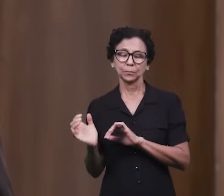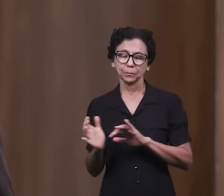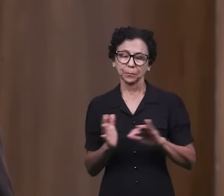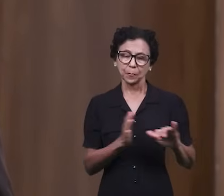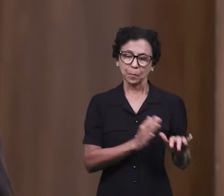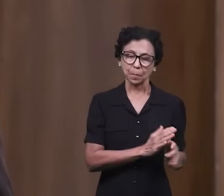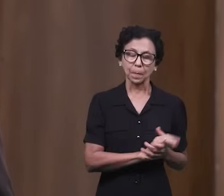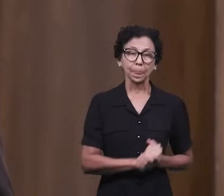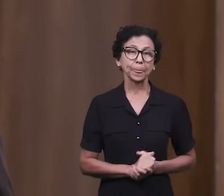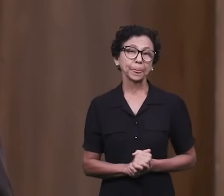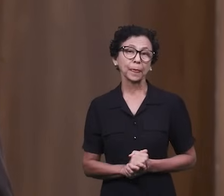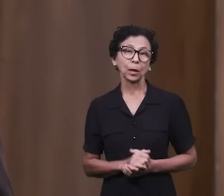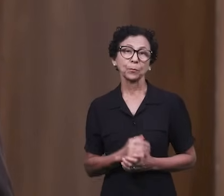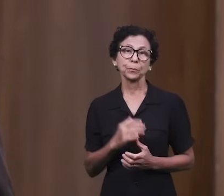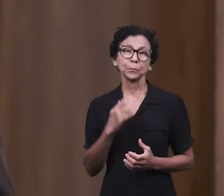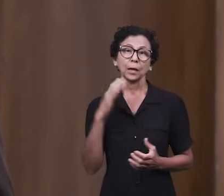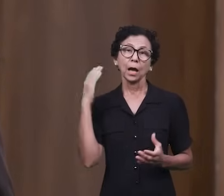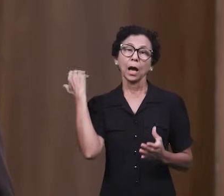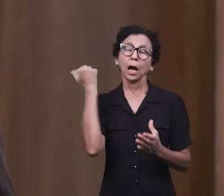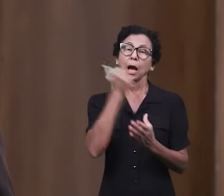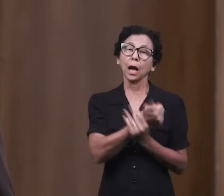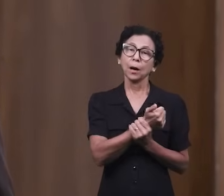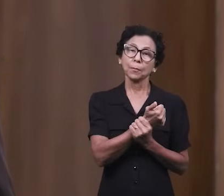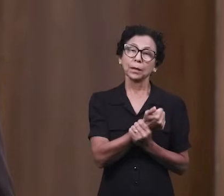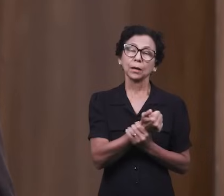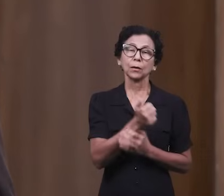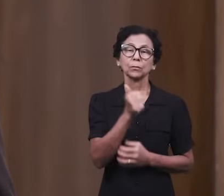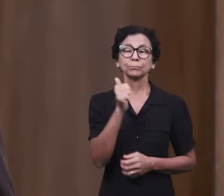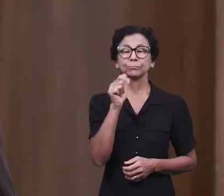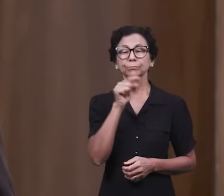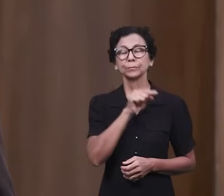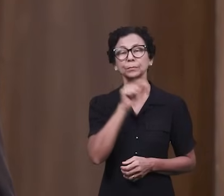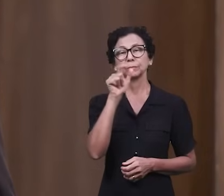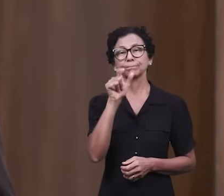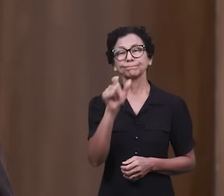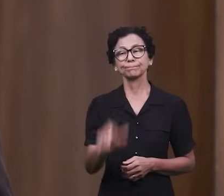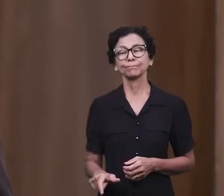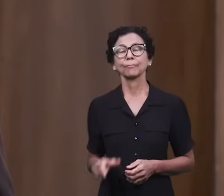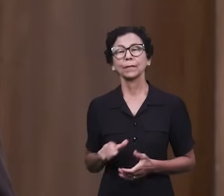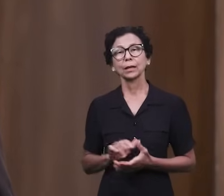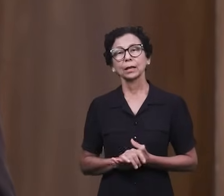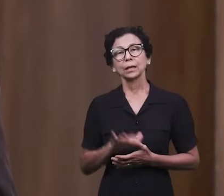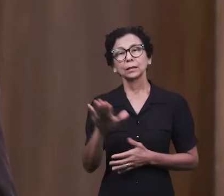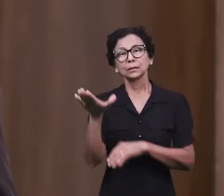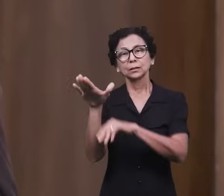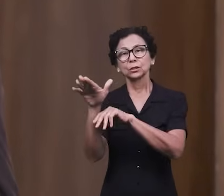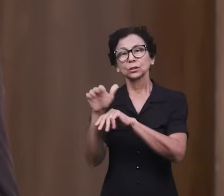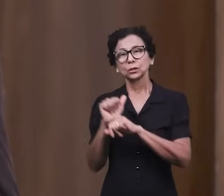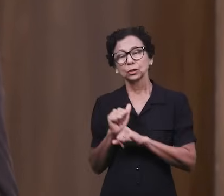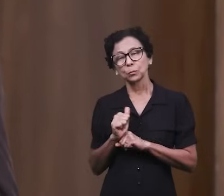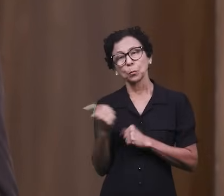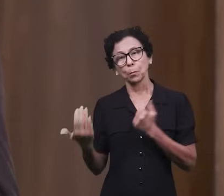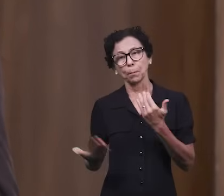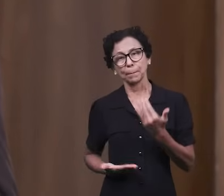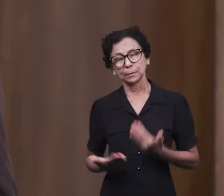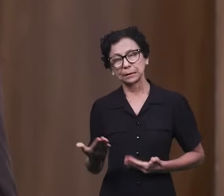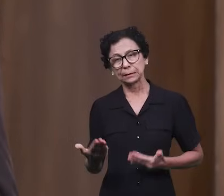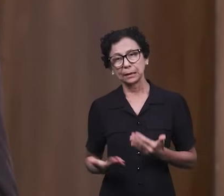moços, com jumento, e ali ele caminhou, percorreu aquela